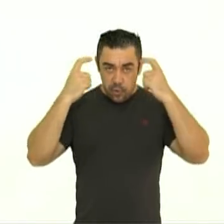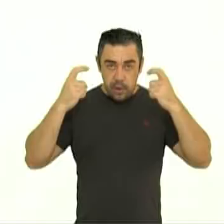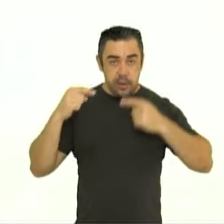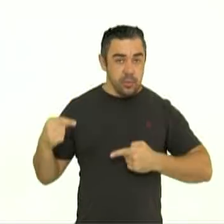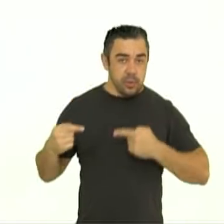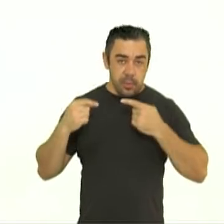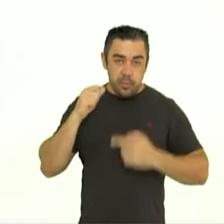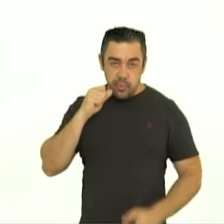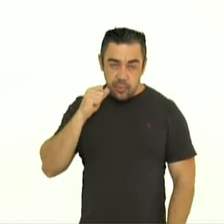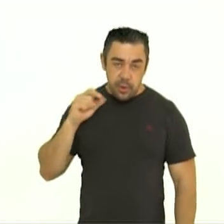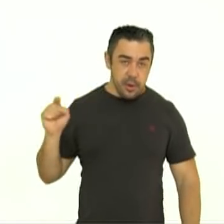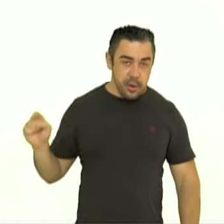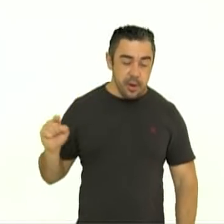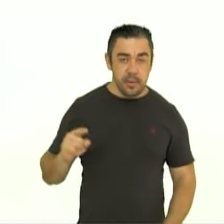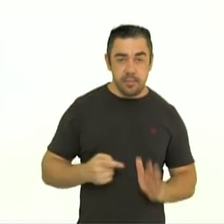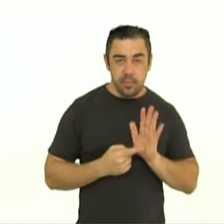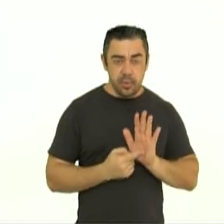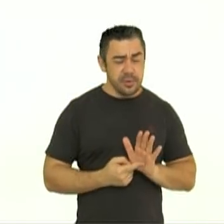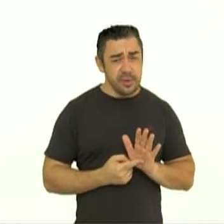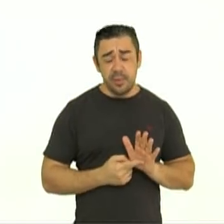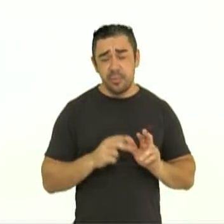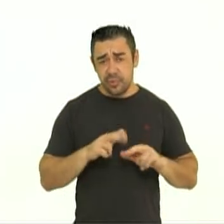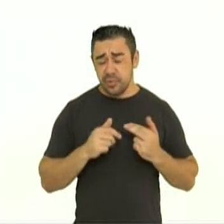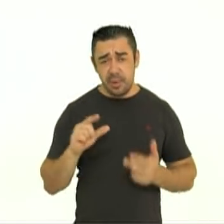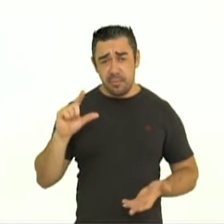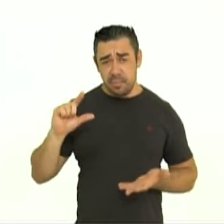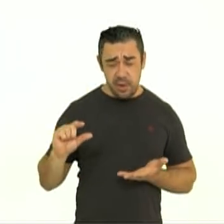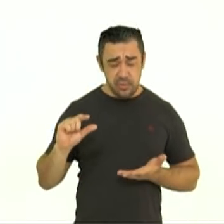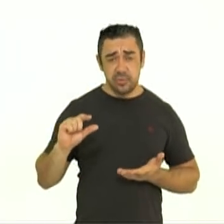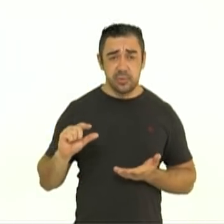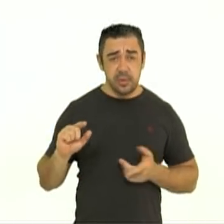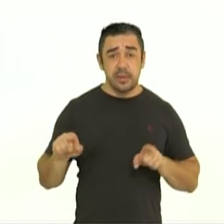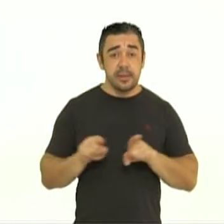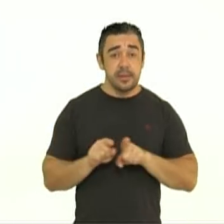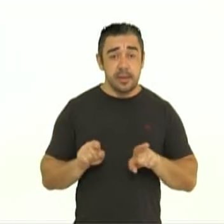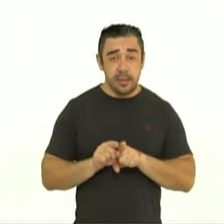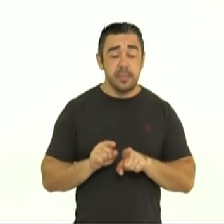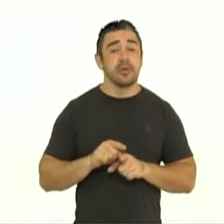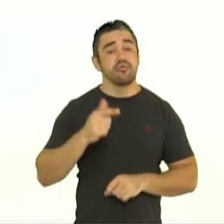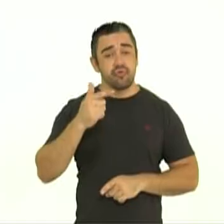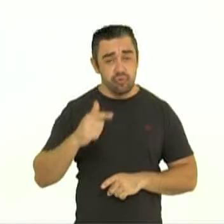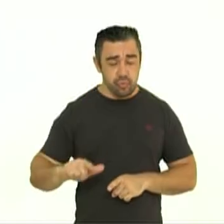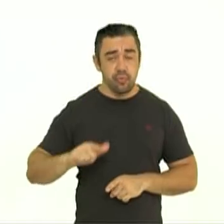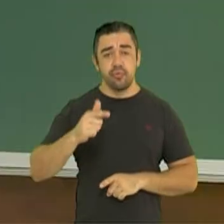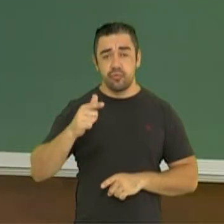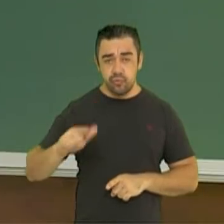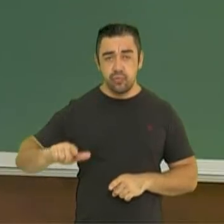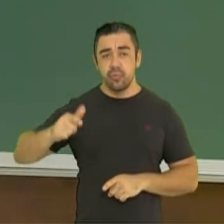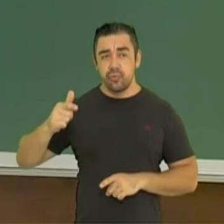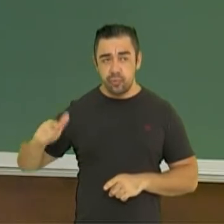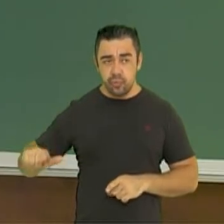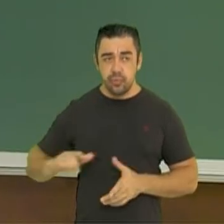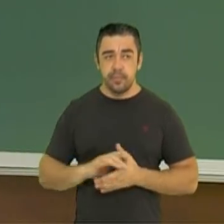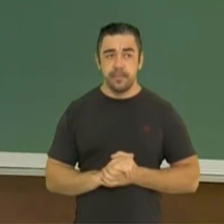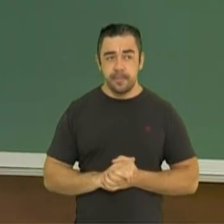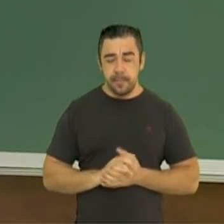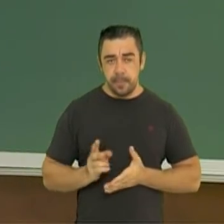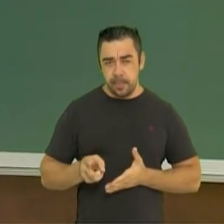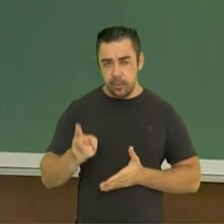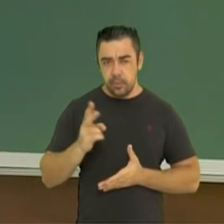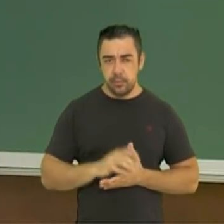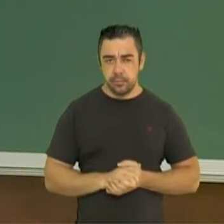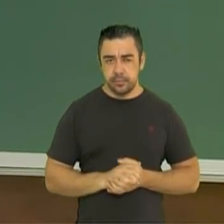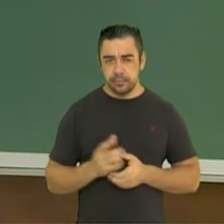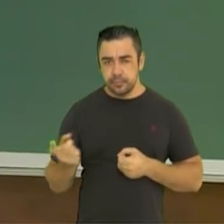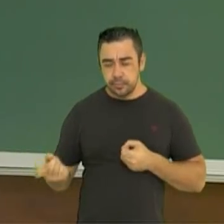mulher reportados às autoridades é baixíssimo, inclusive os de reincidência, né? E ali nós temos a continuação do texto. Eu